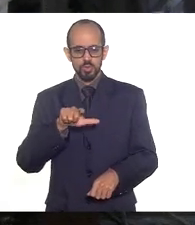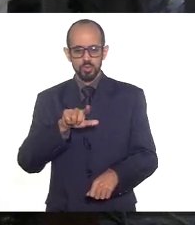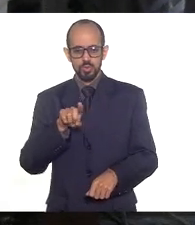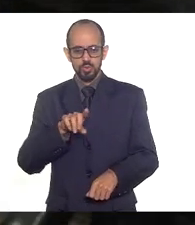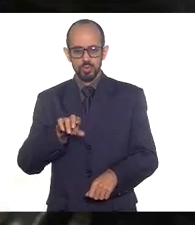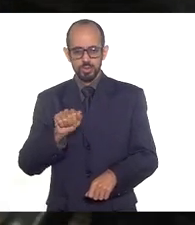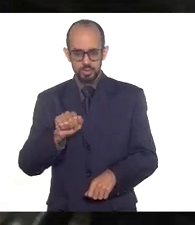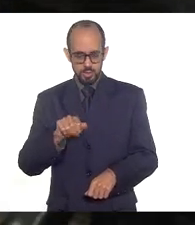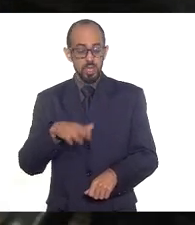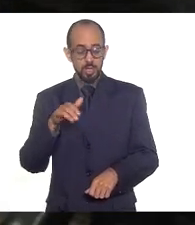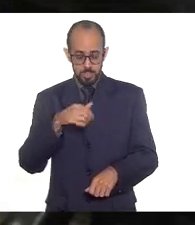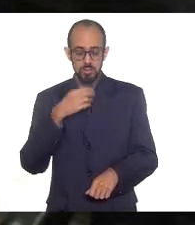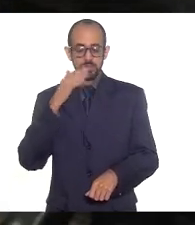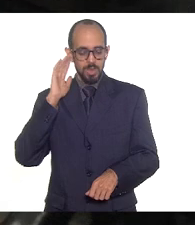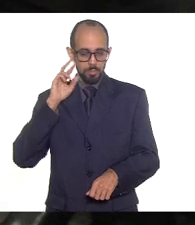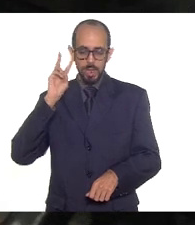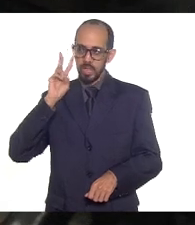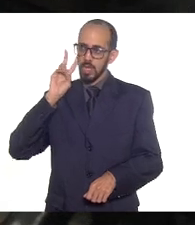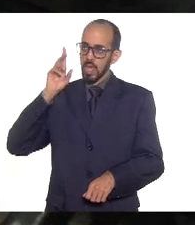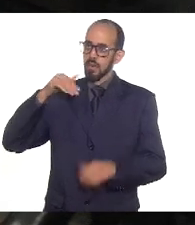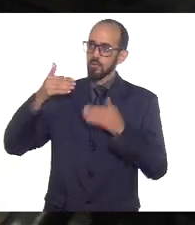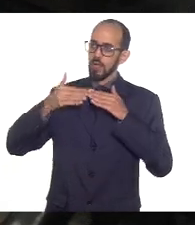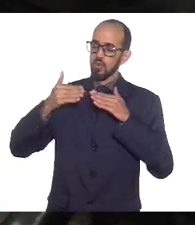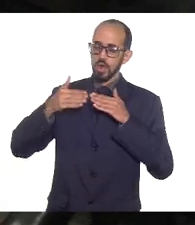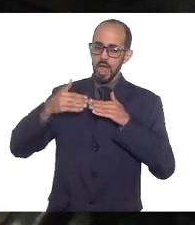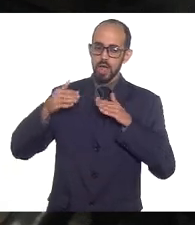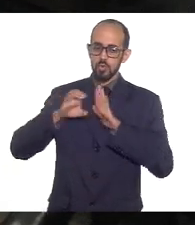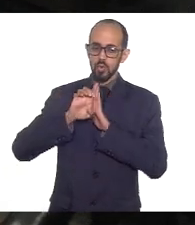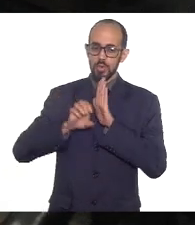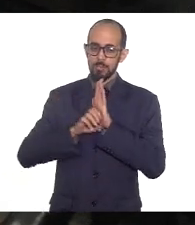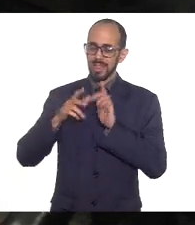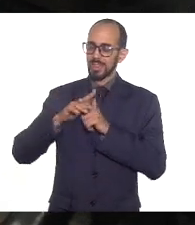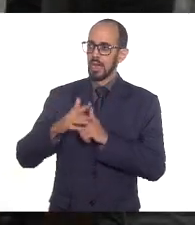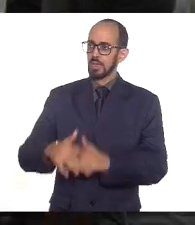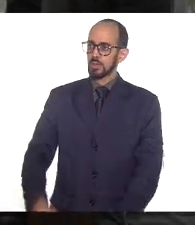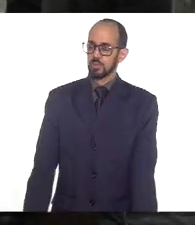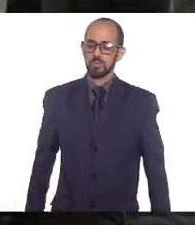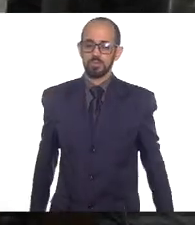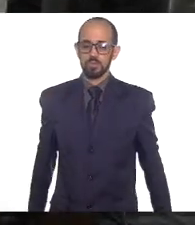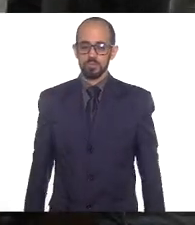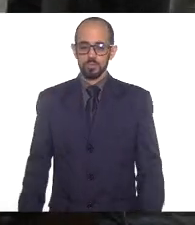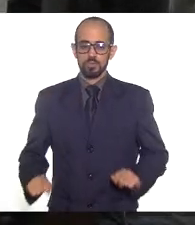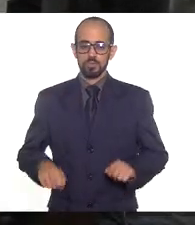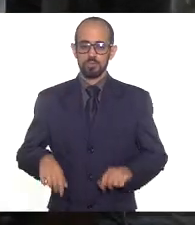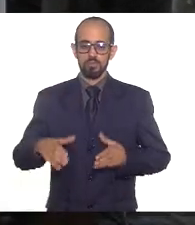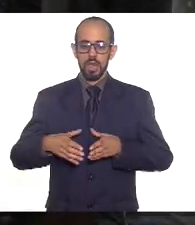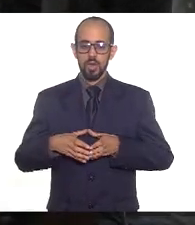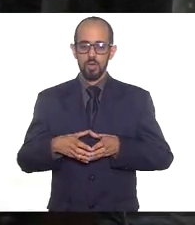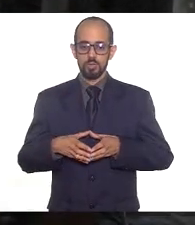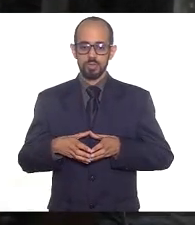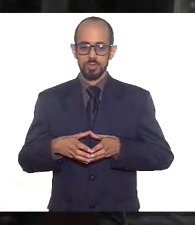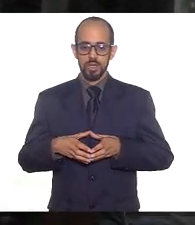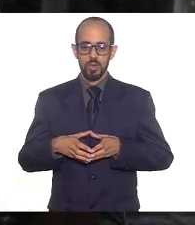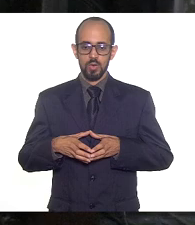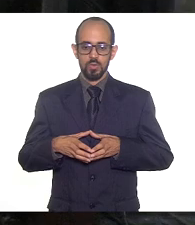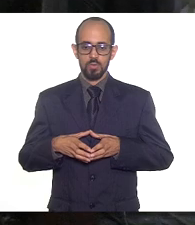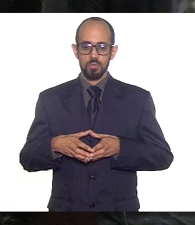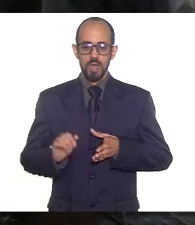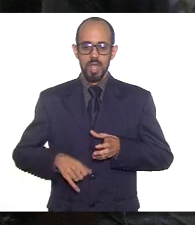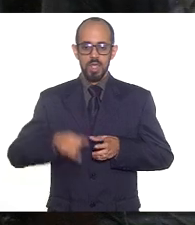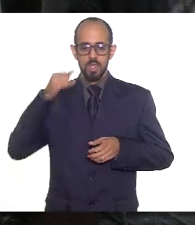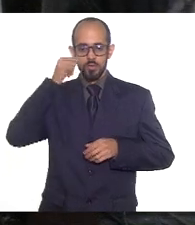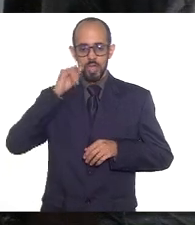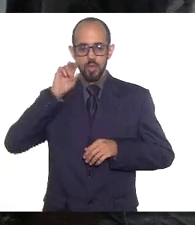a última favorável com a emenda e pela comissão de prevenção às